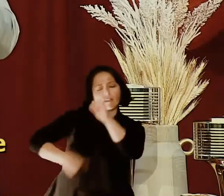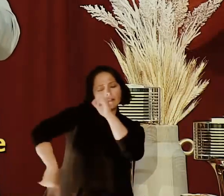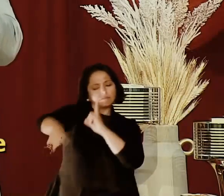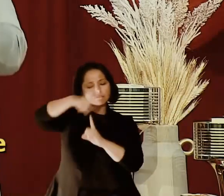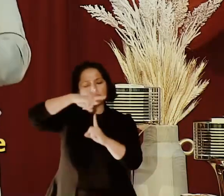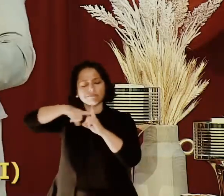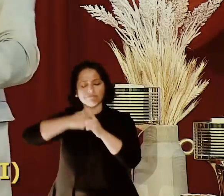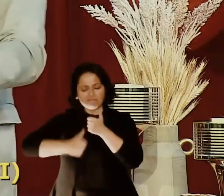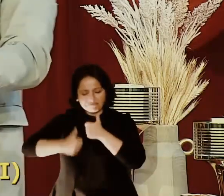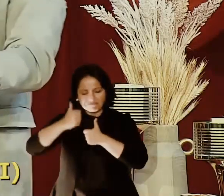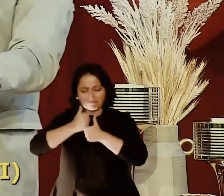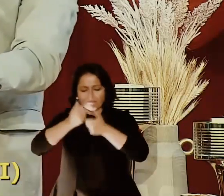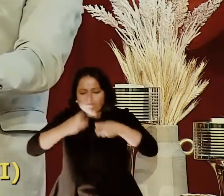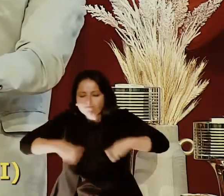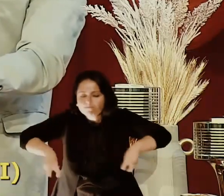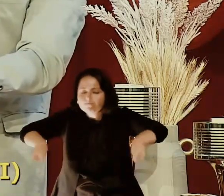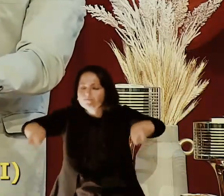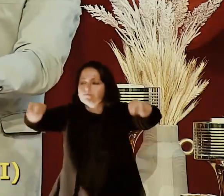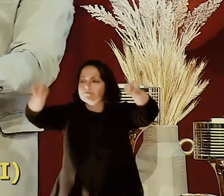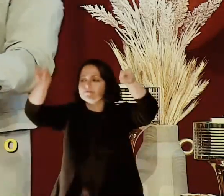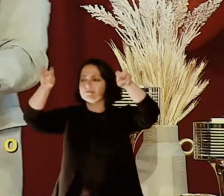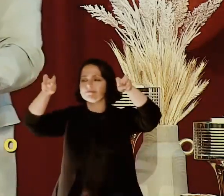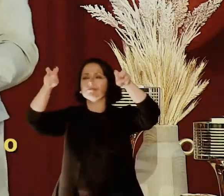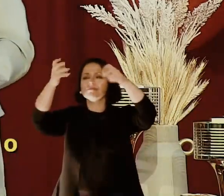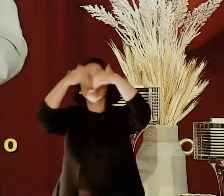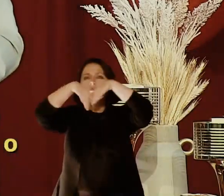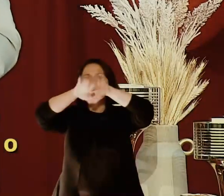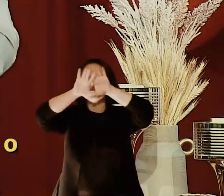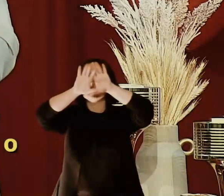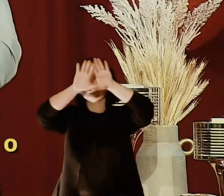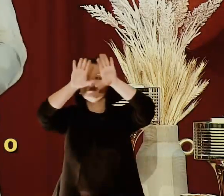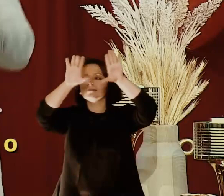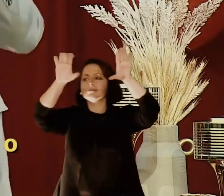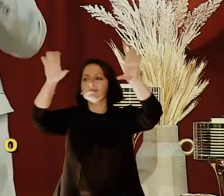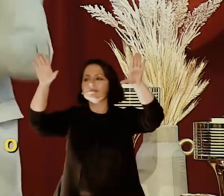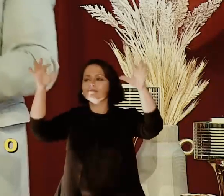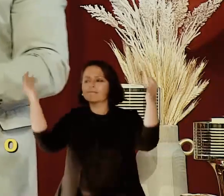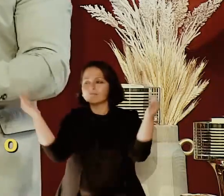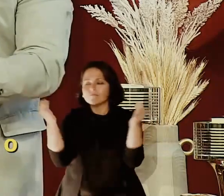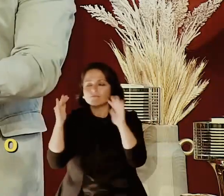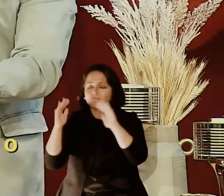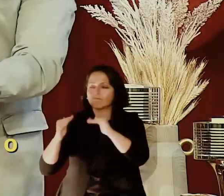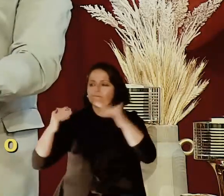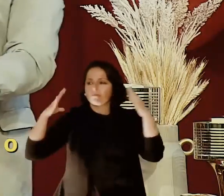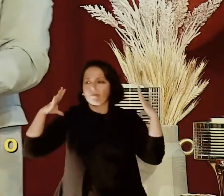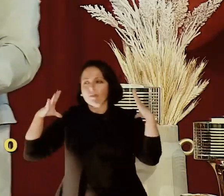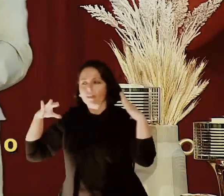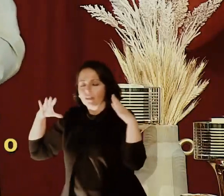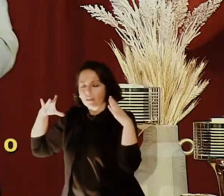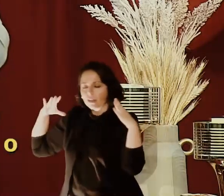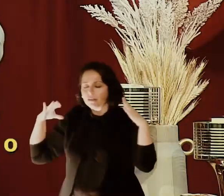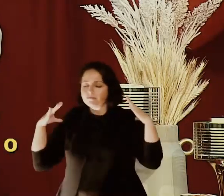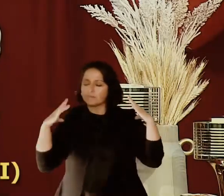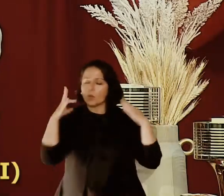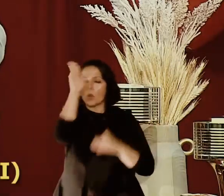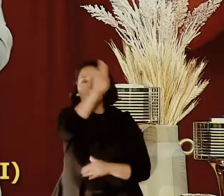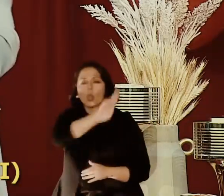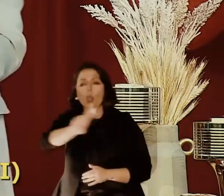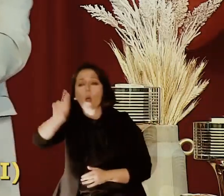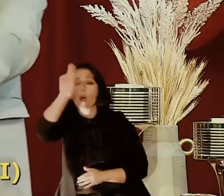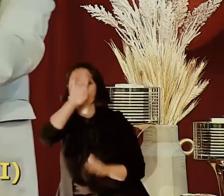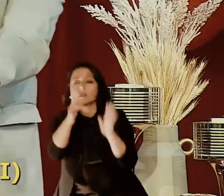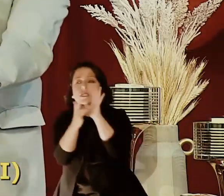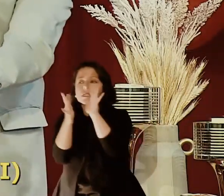se assentou à direita da majestade nas alturas, tornando tão superior aos anjos quanto o nome que